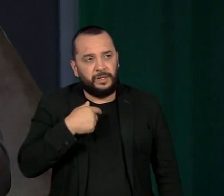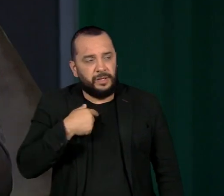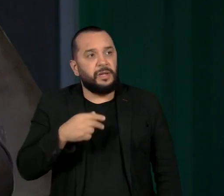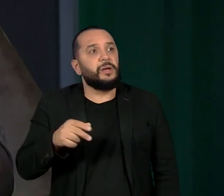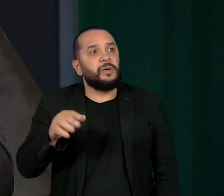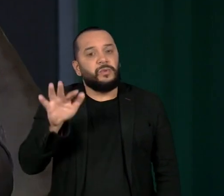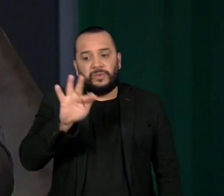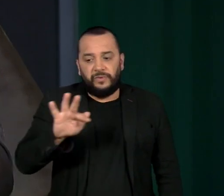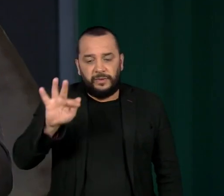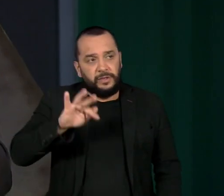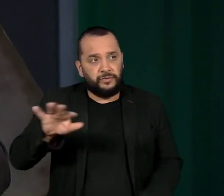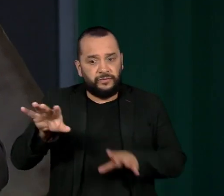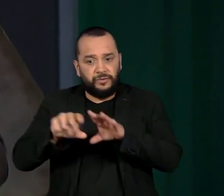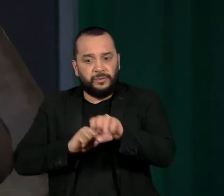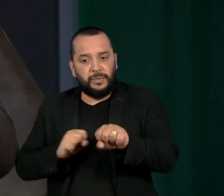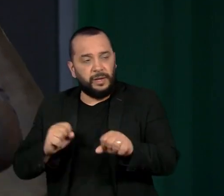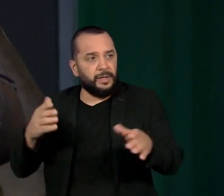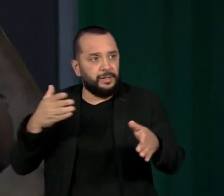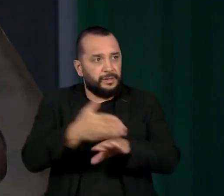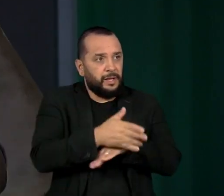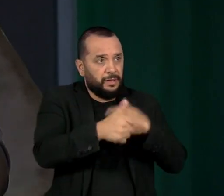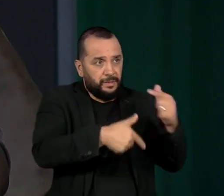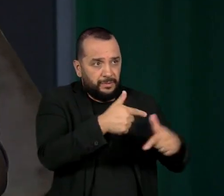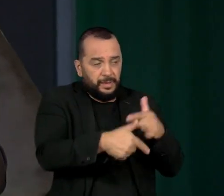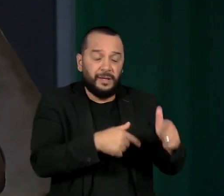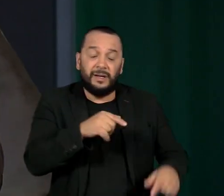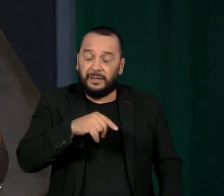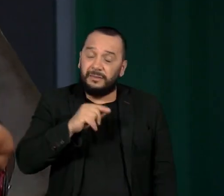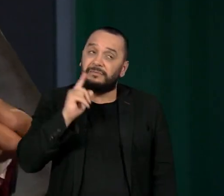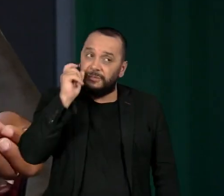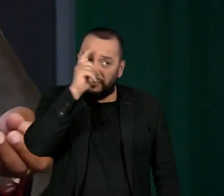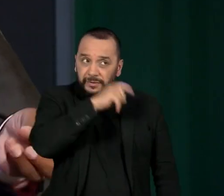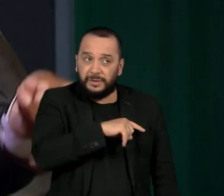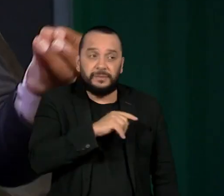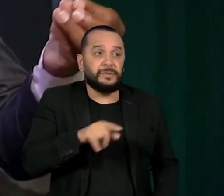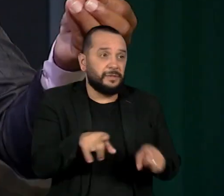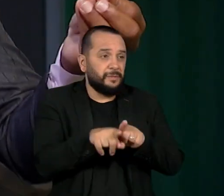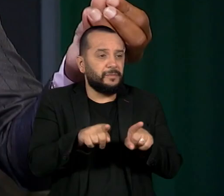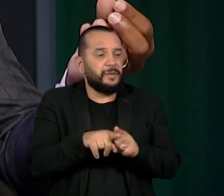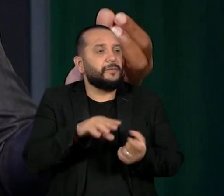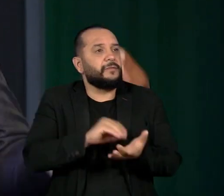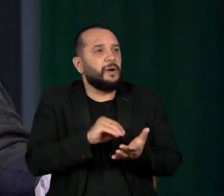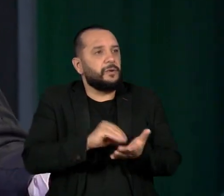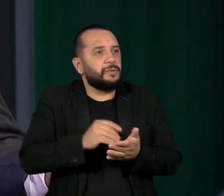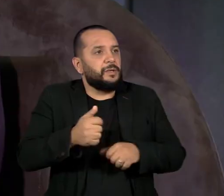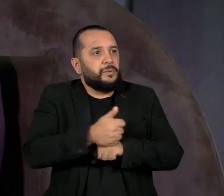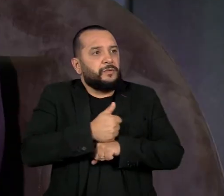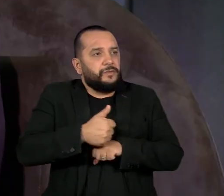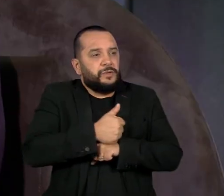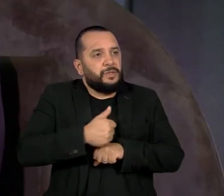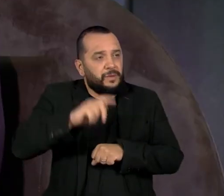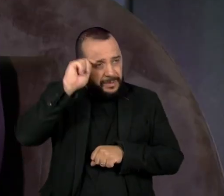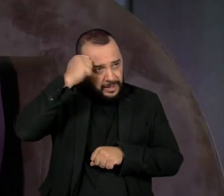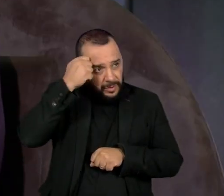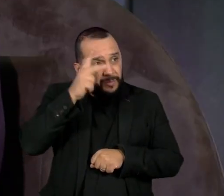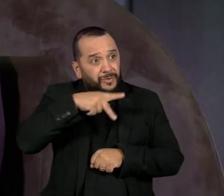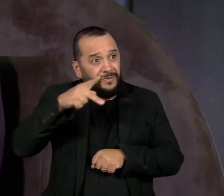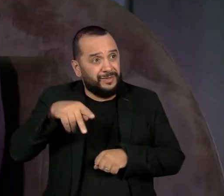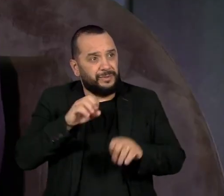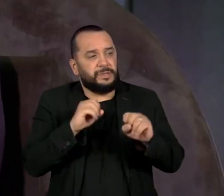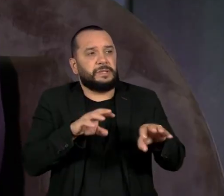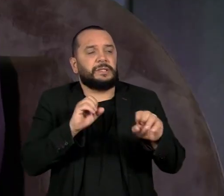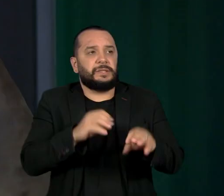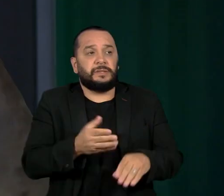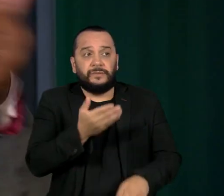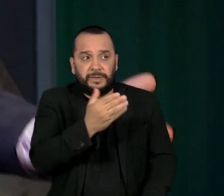o mercado de trabalho, está mais difícil ainda ter o profissional negro na docência. Agora, doutor Caio,